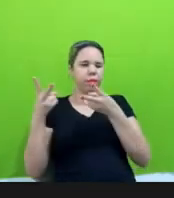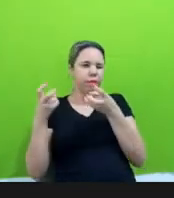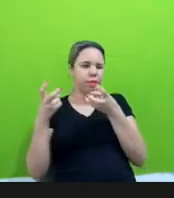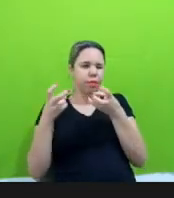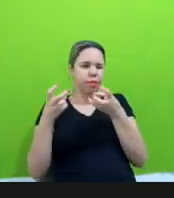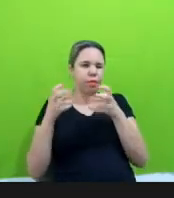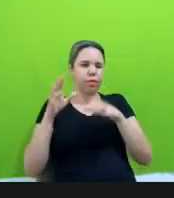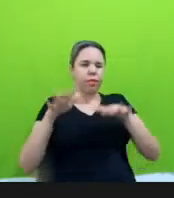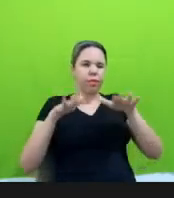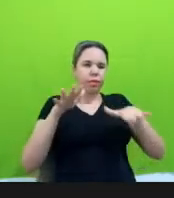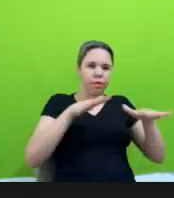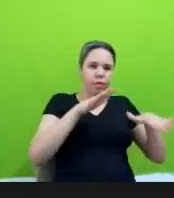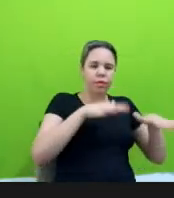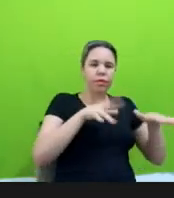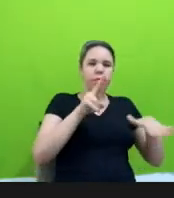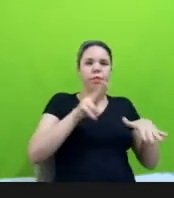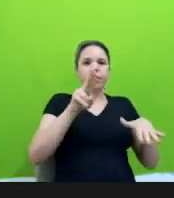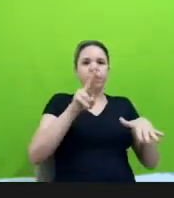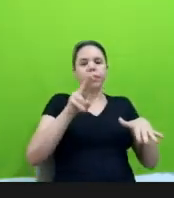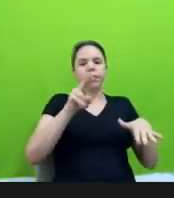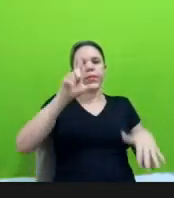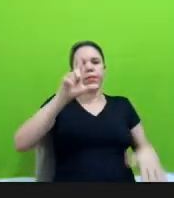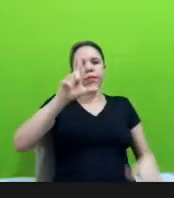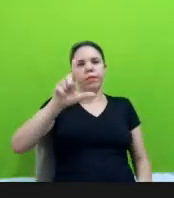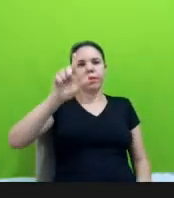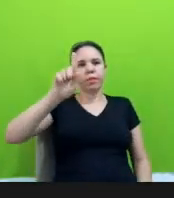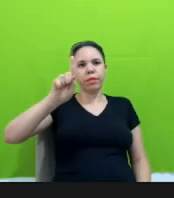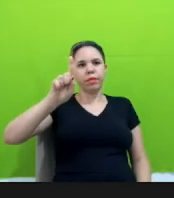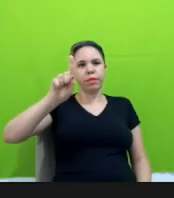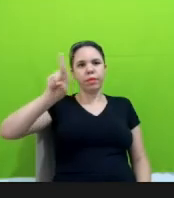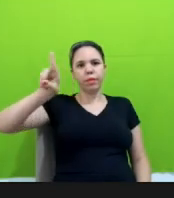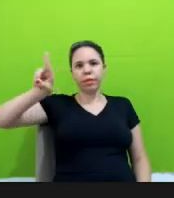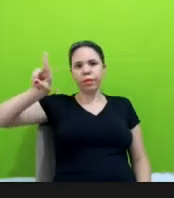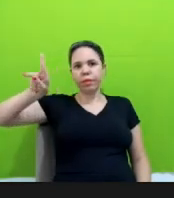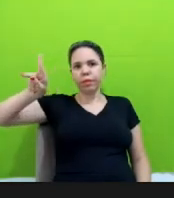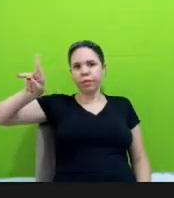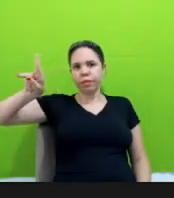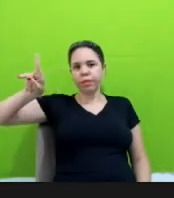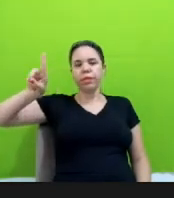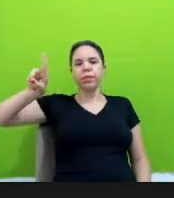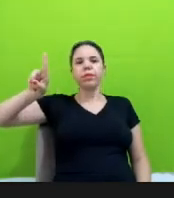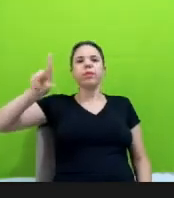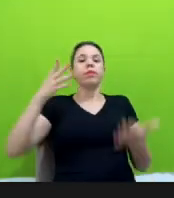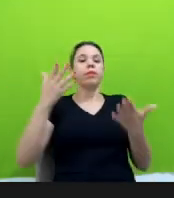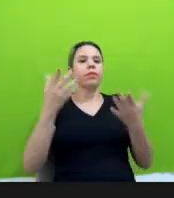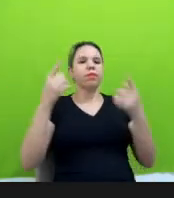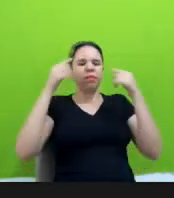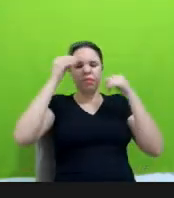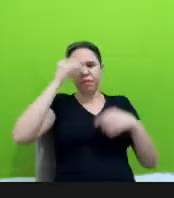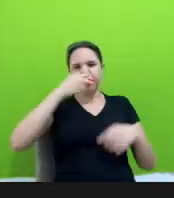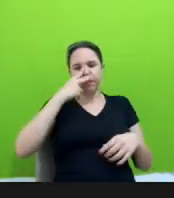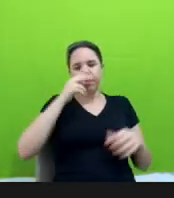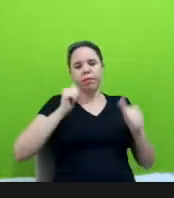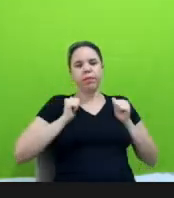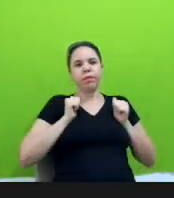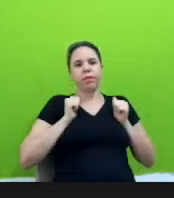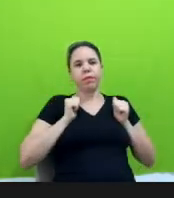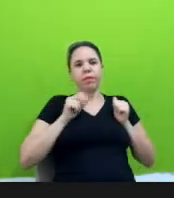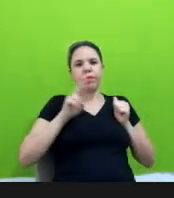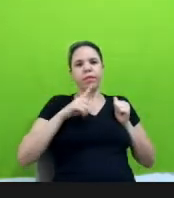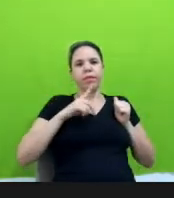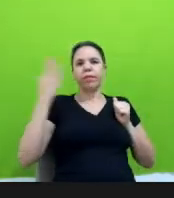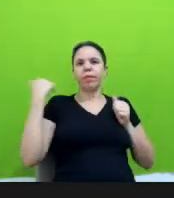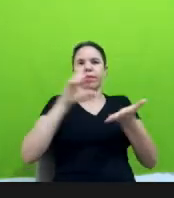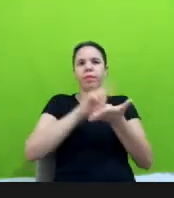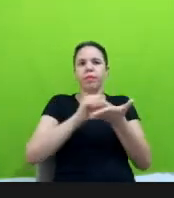muitas vezes a utilização da LGPD é uma utilização meio preguiçosa, assim que nem a utilização que a gente tinha do artigo